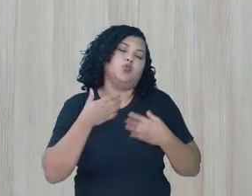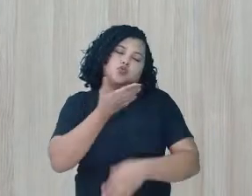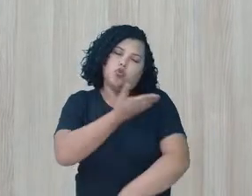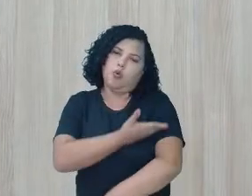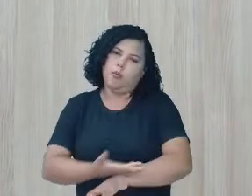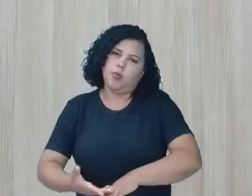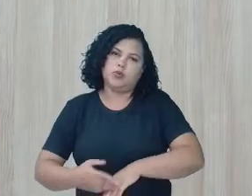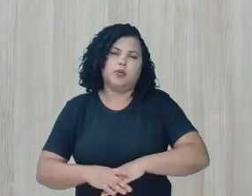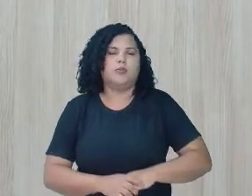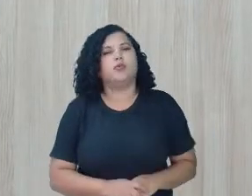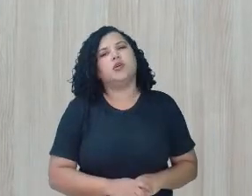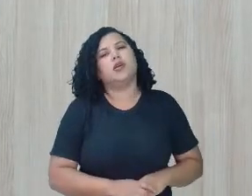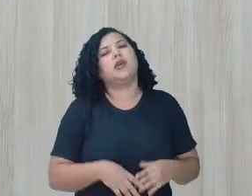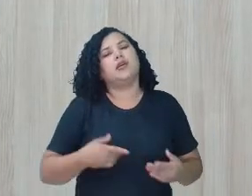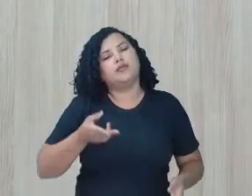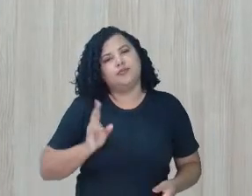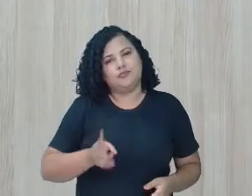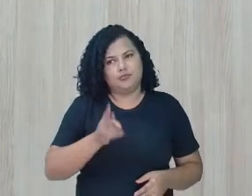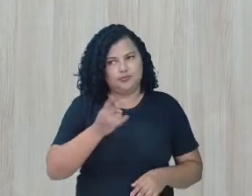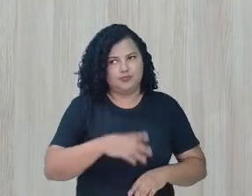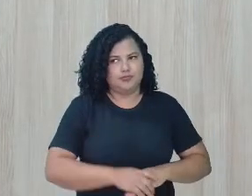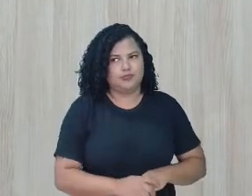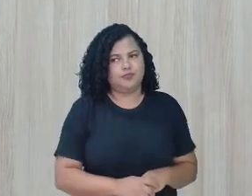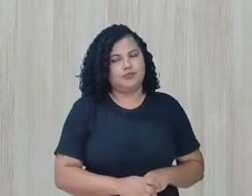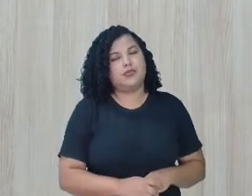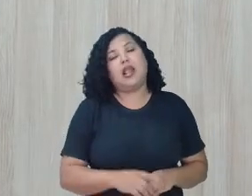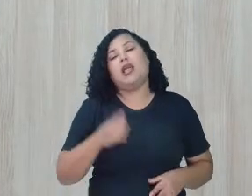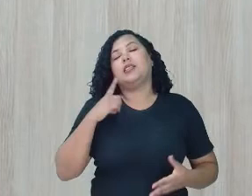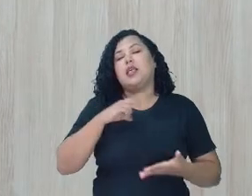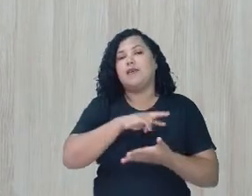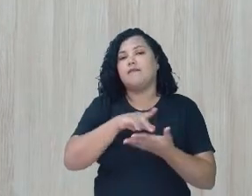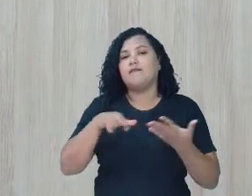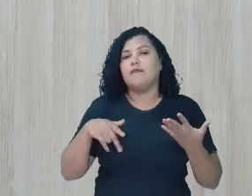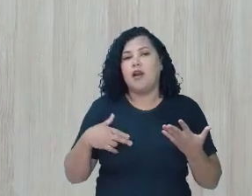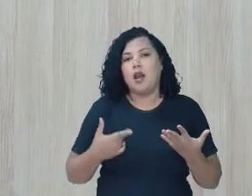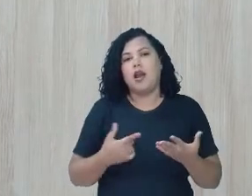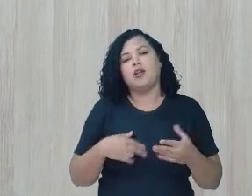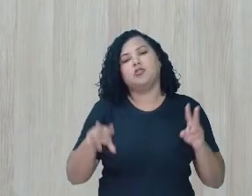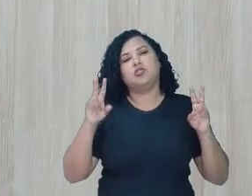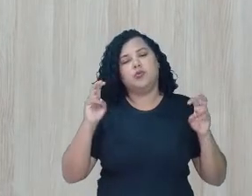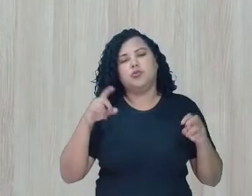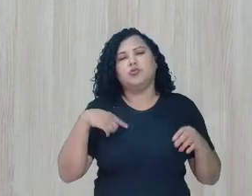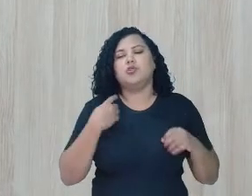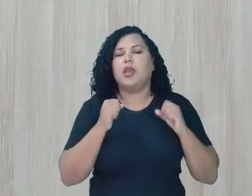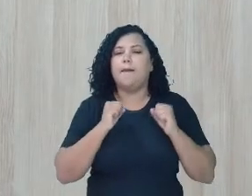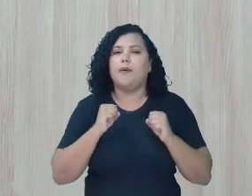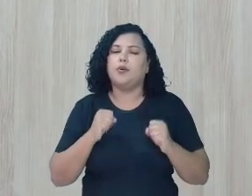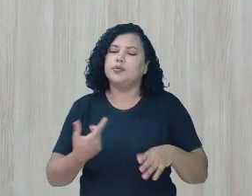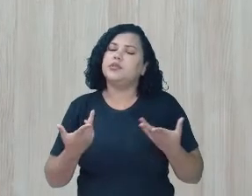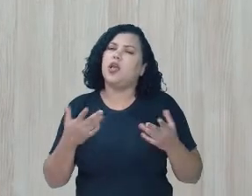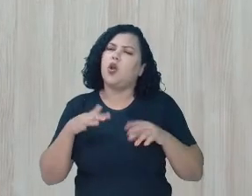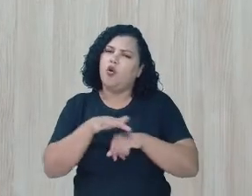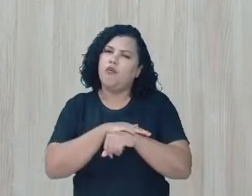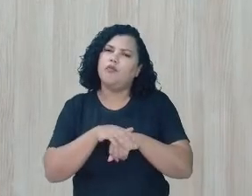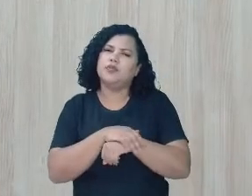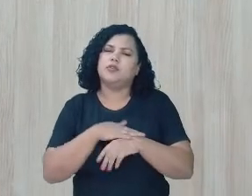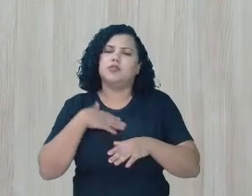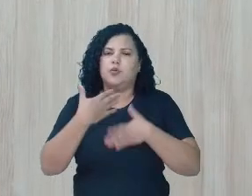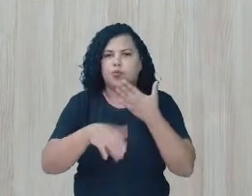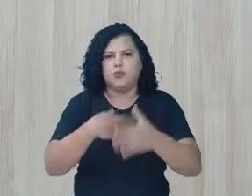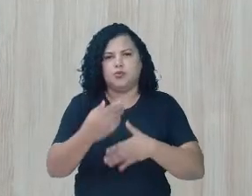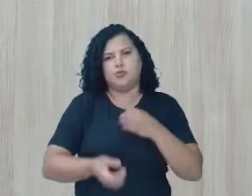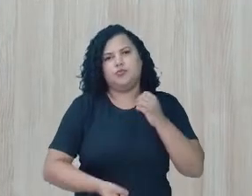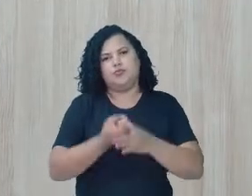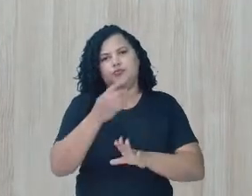comportamental e assim sucessivamente, tá certo? Tem várias questões que podem ser abordadas ao longo da minha